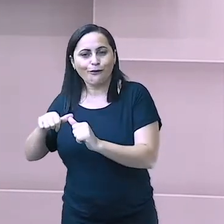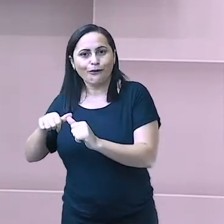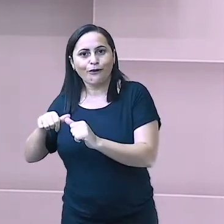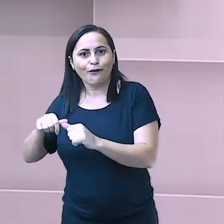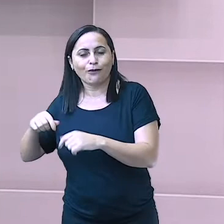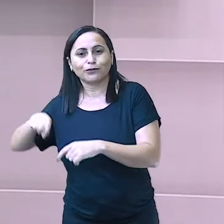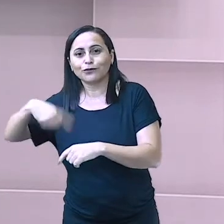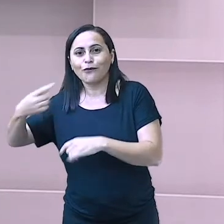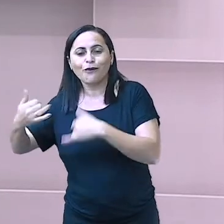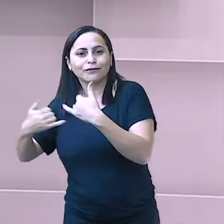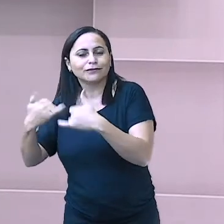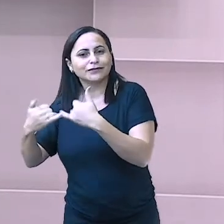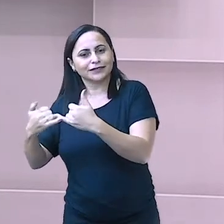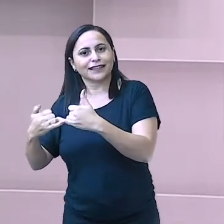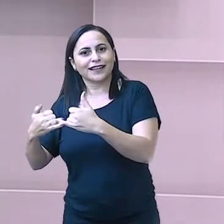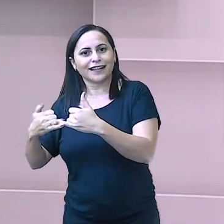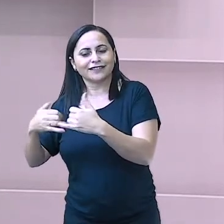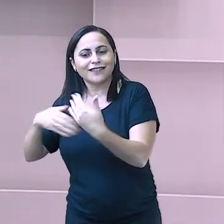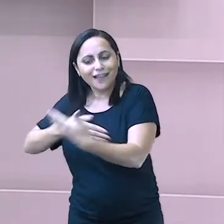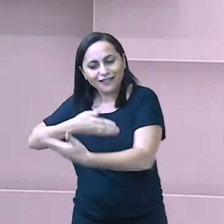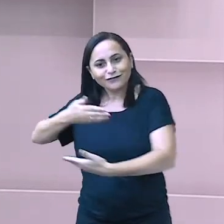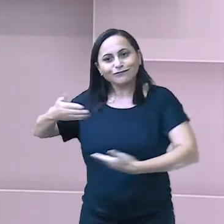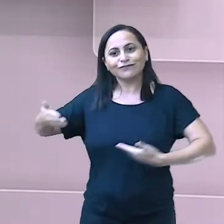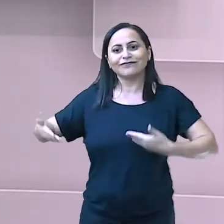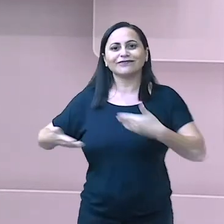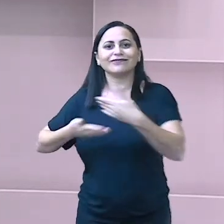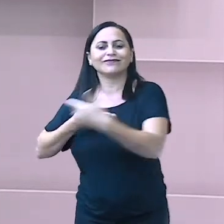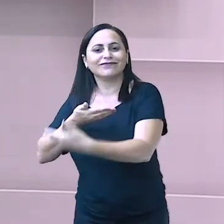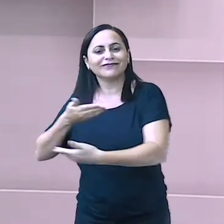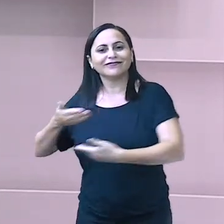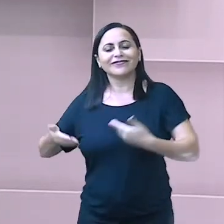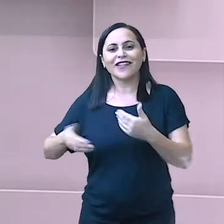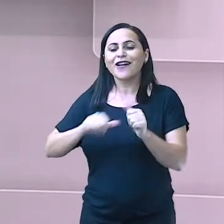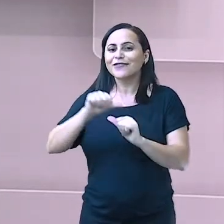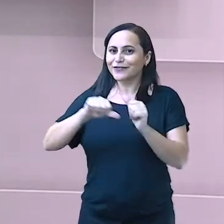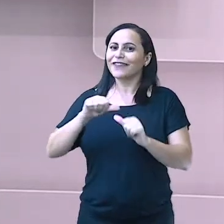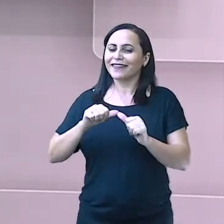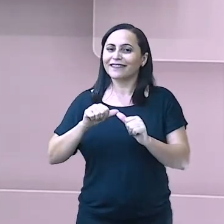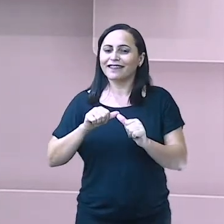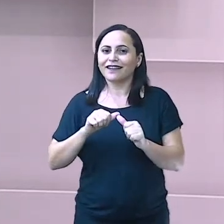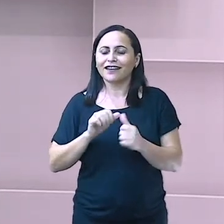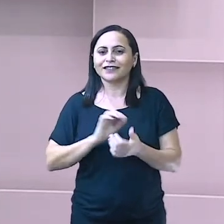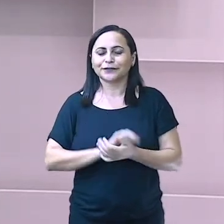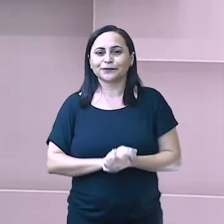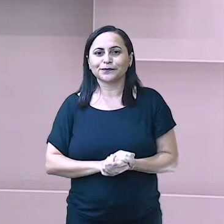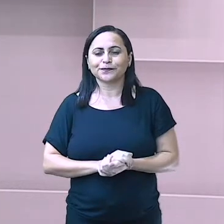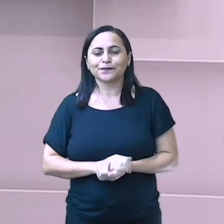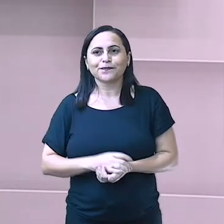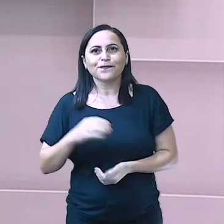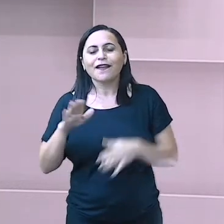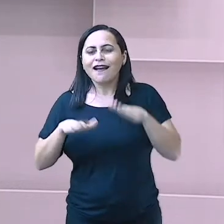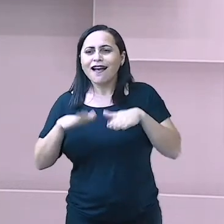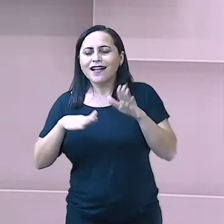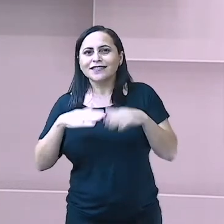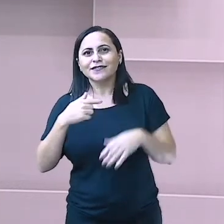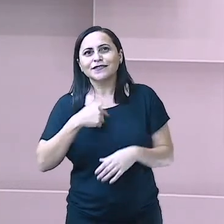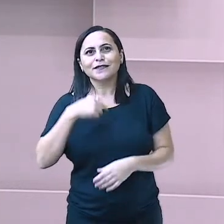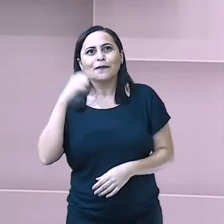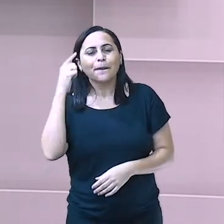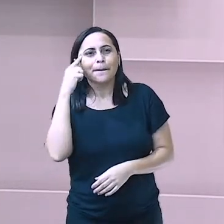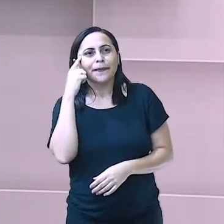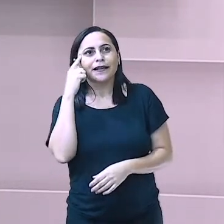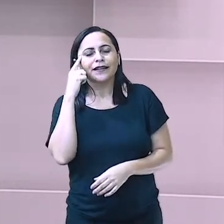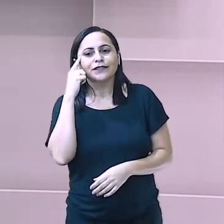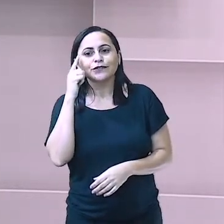troca? Então eles começaram a construir, porque às vezes a gente acha que aquele produto vale mais do que o